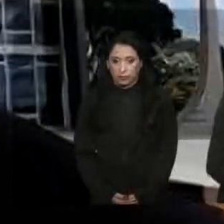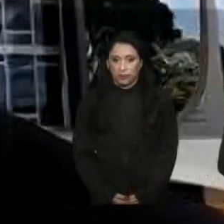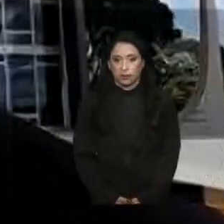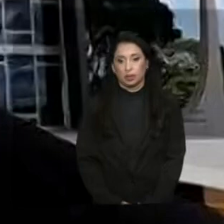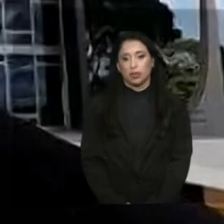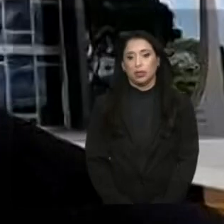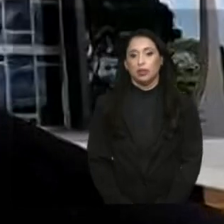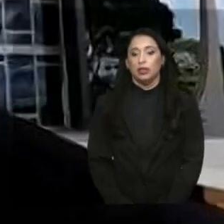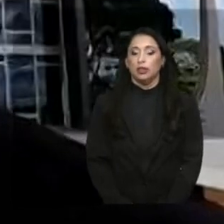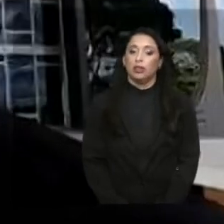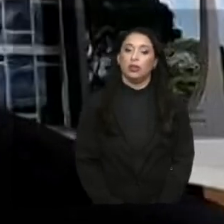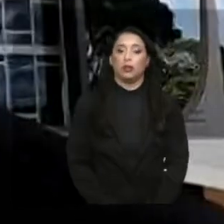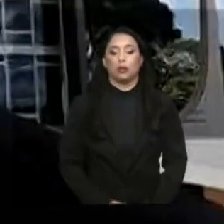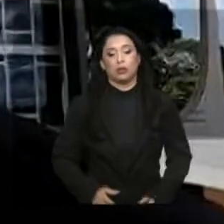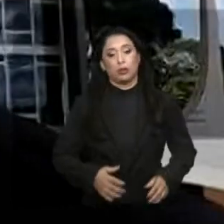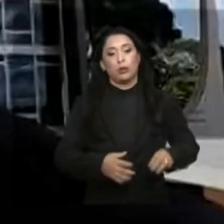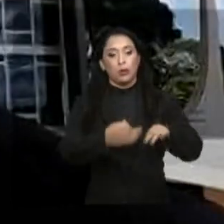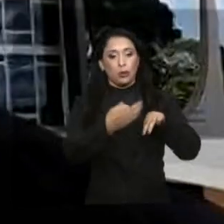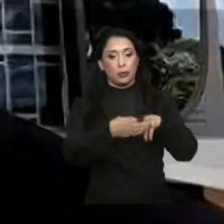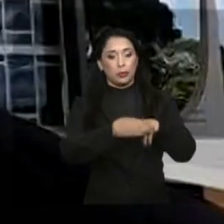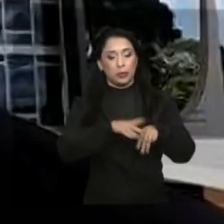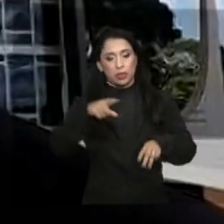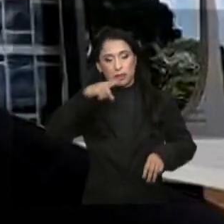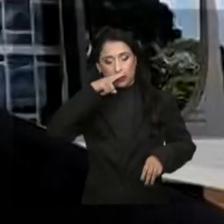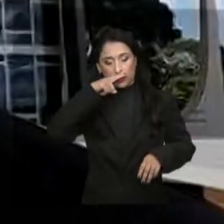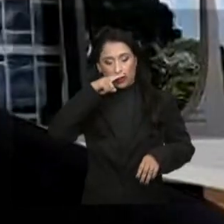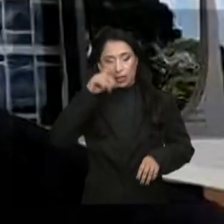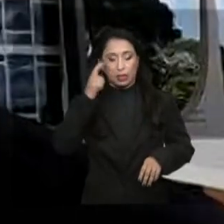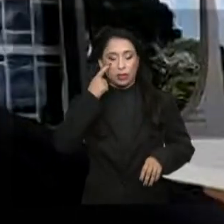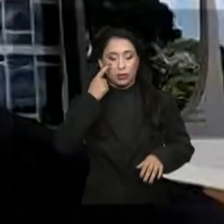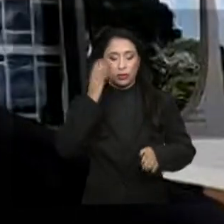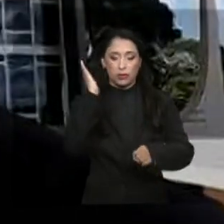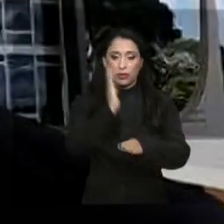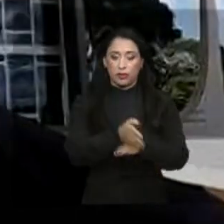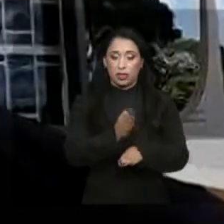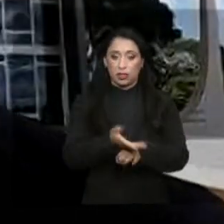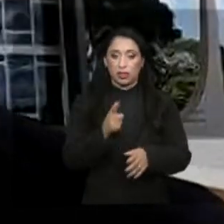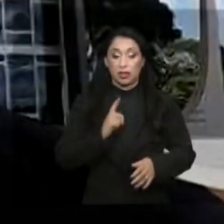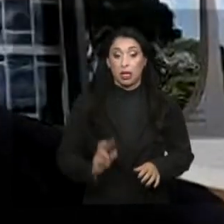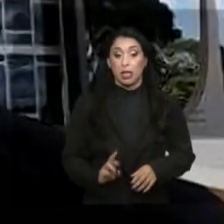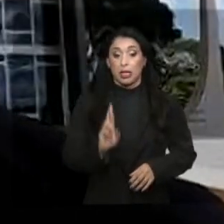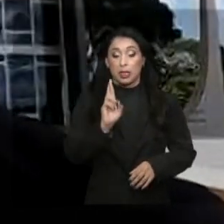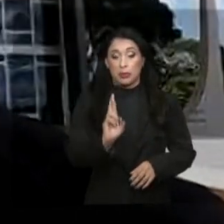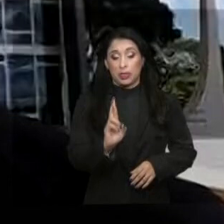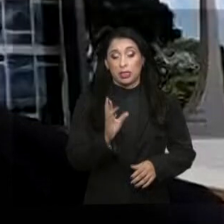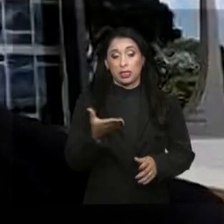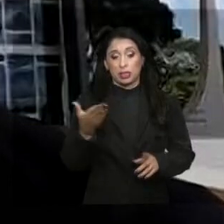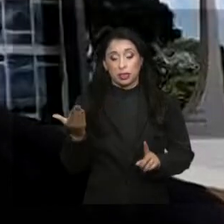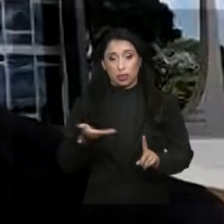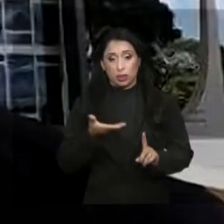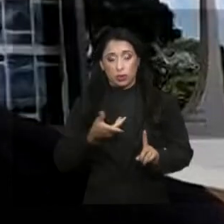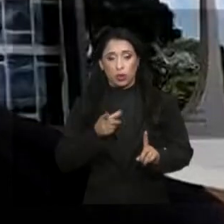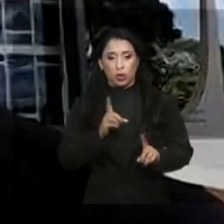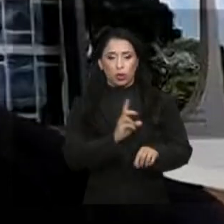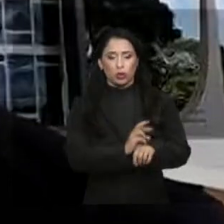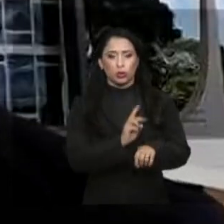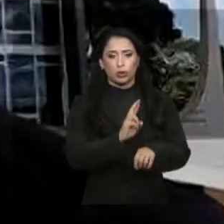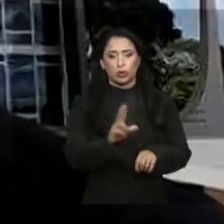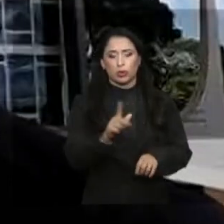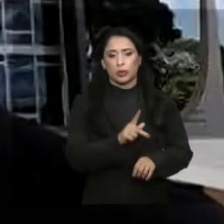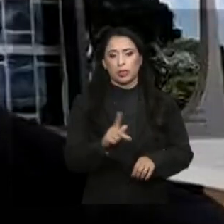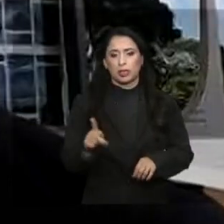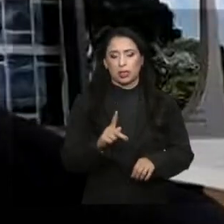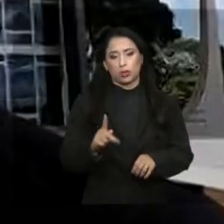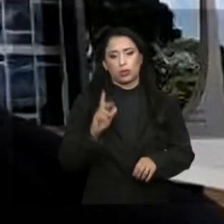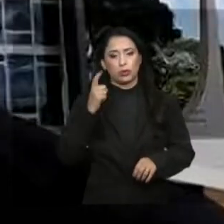Edson Fachin e Nunes Marques, que negavam o provimento do agravo regimental. Falou pelo agravante, doutor Ori Lopes Júnior, presidente do